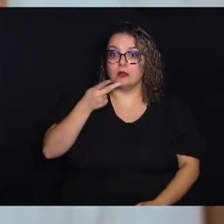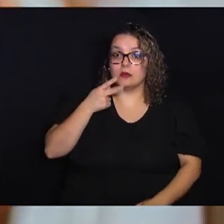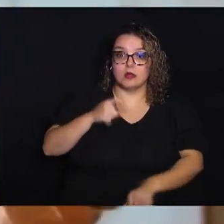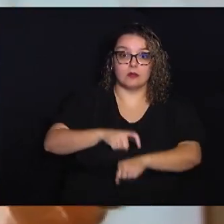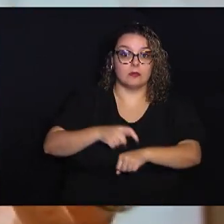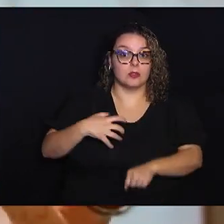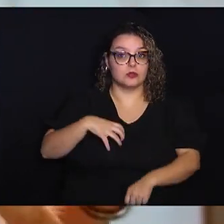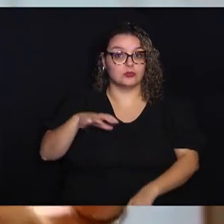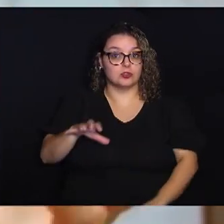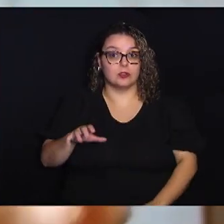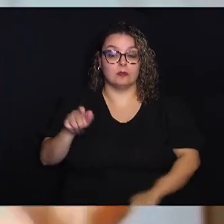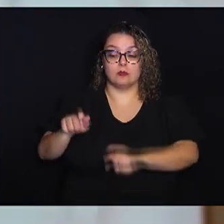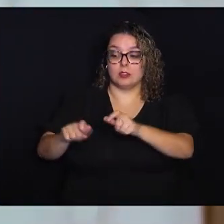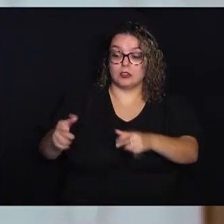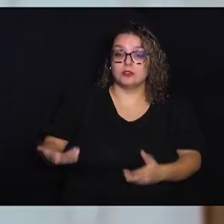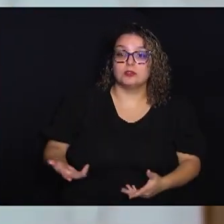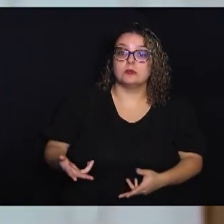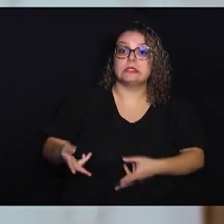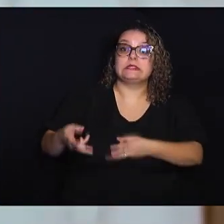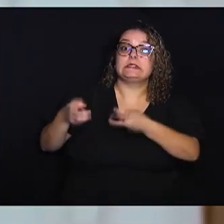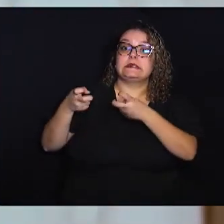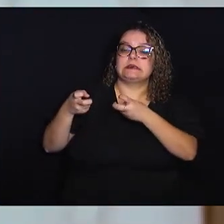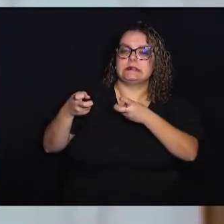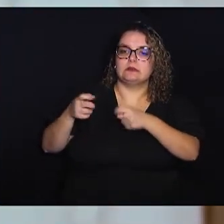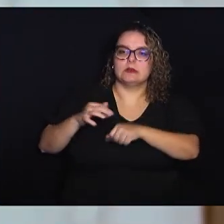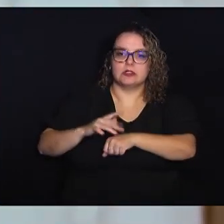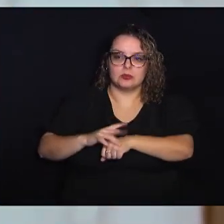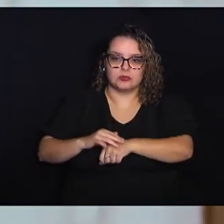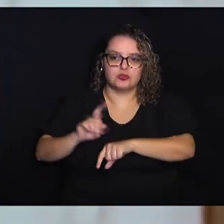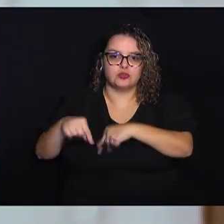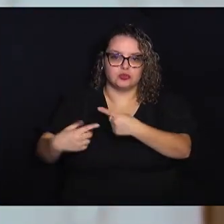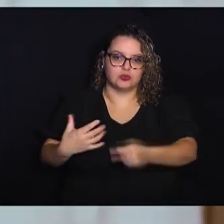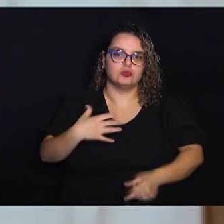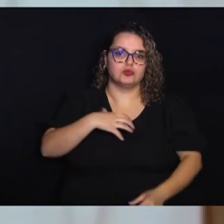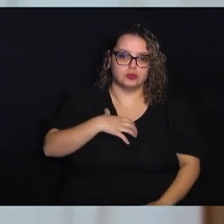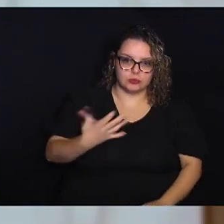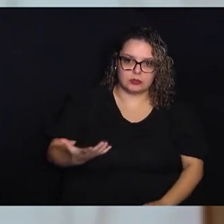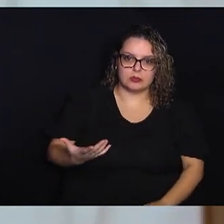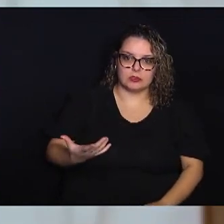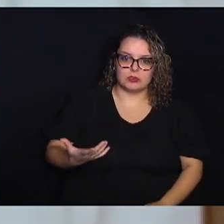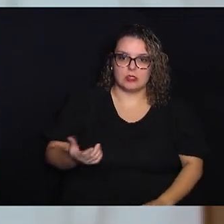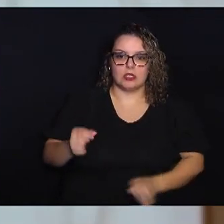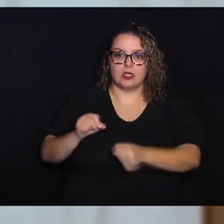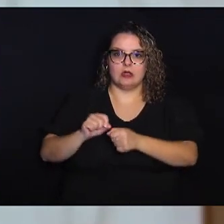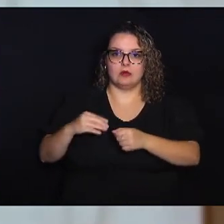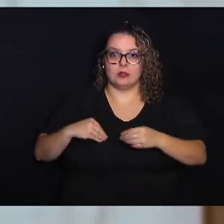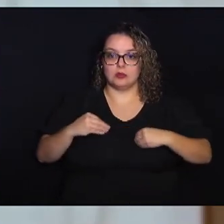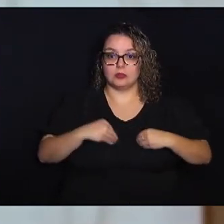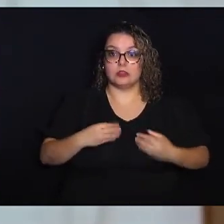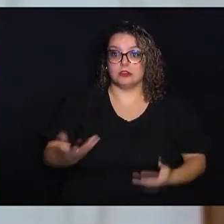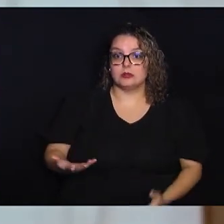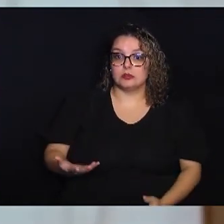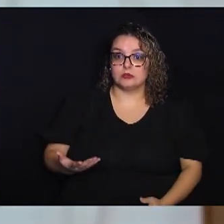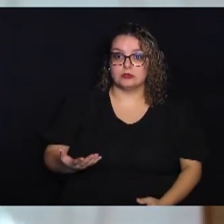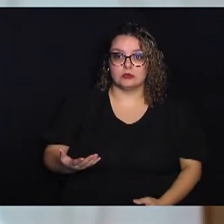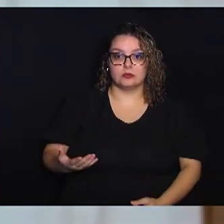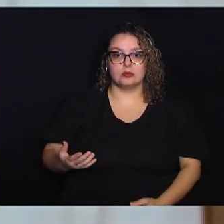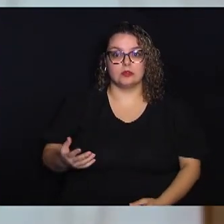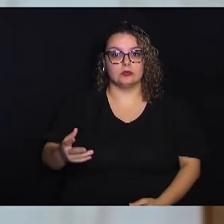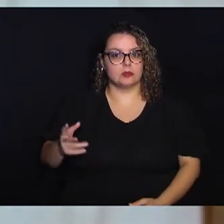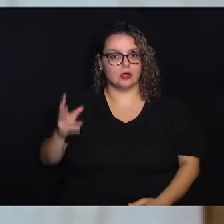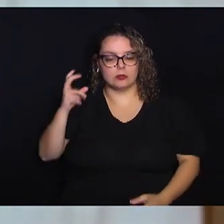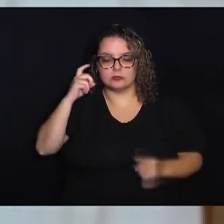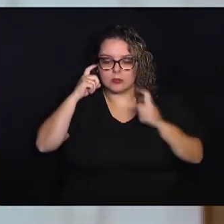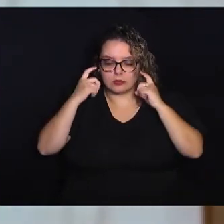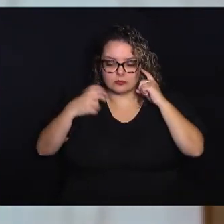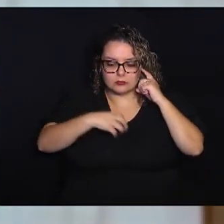uma forma, pessoas que percebem a doença de outro sentido, e você faz o exame físico ali, mesmo ausculto, tudo isso,